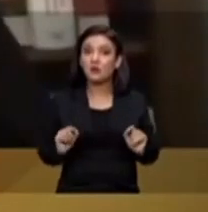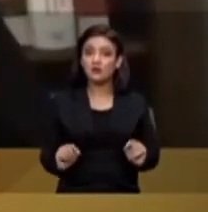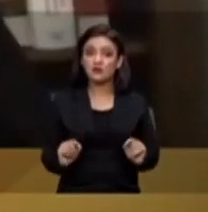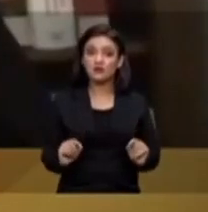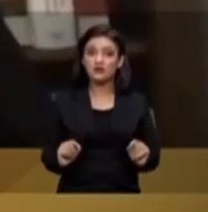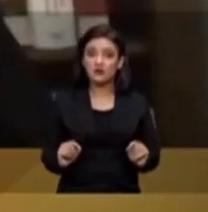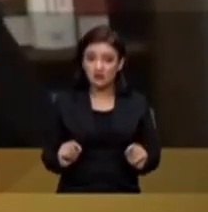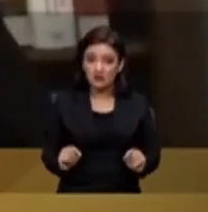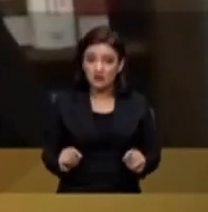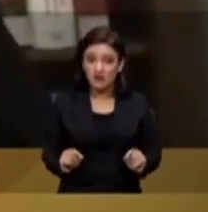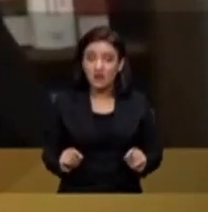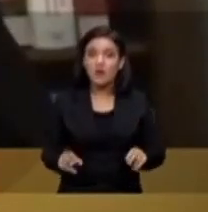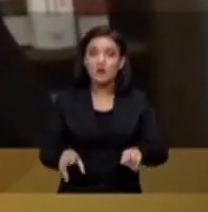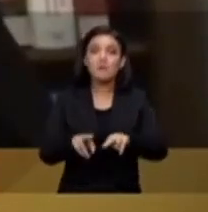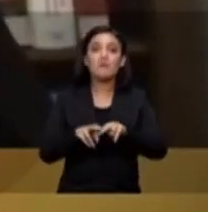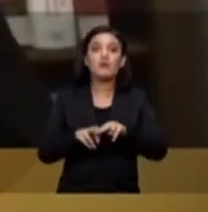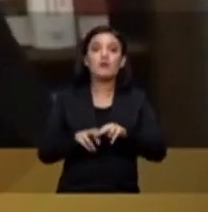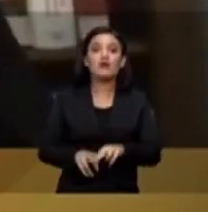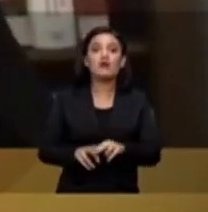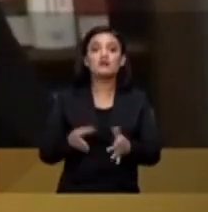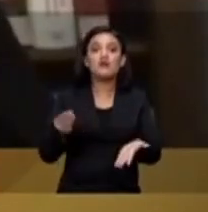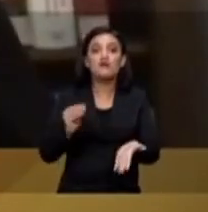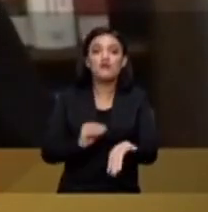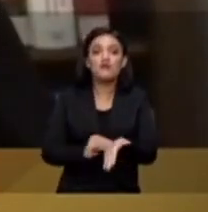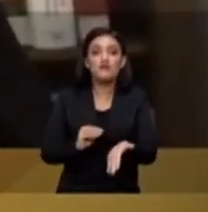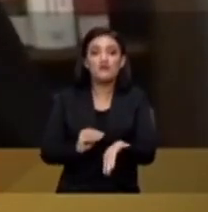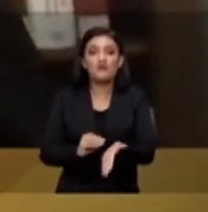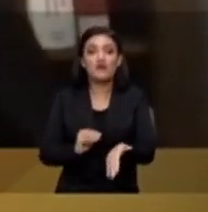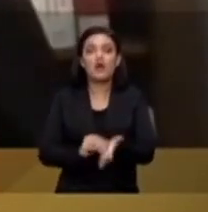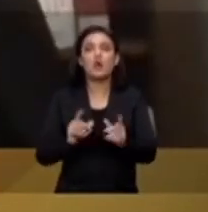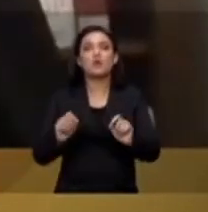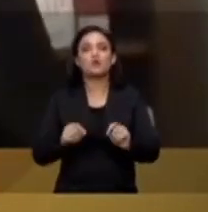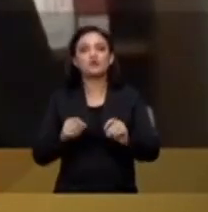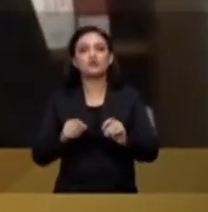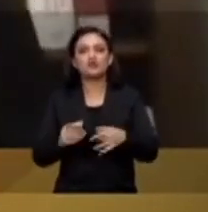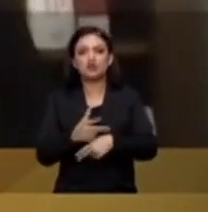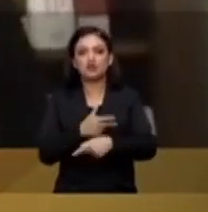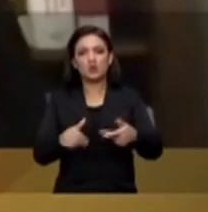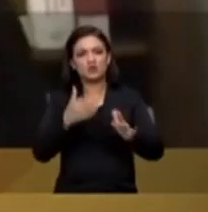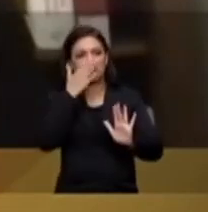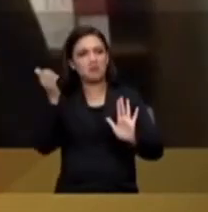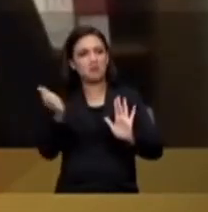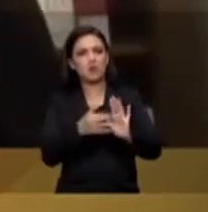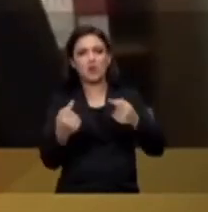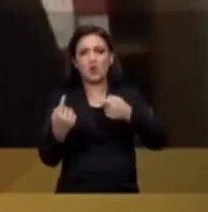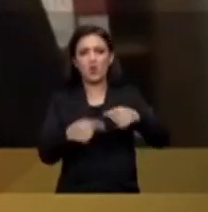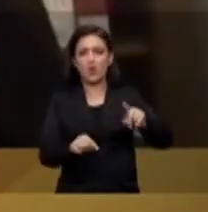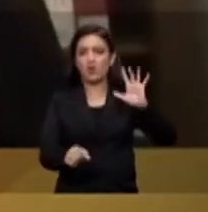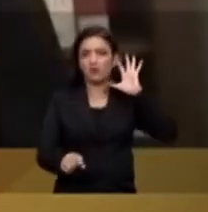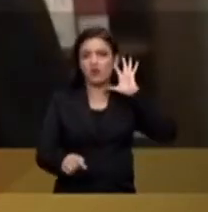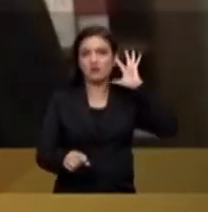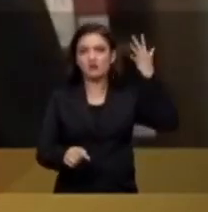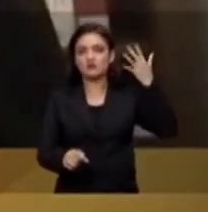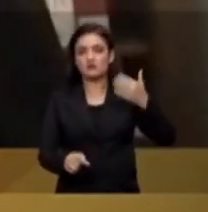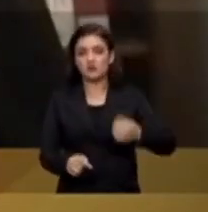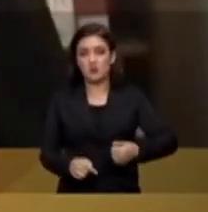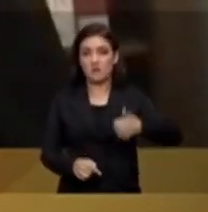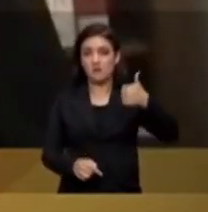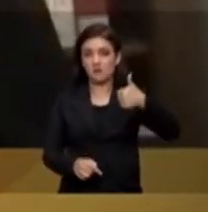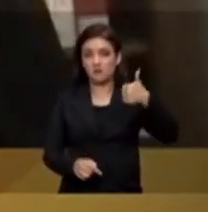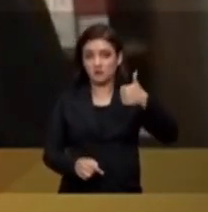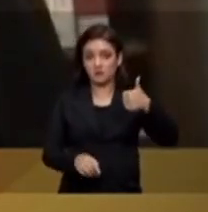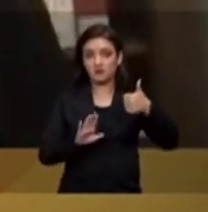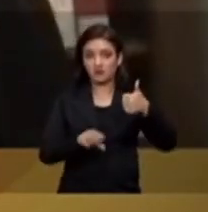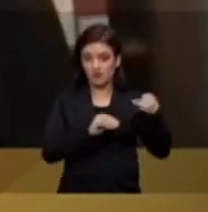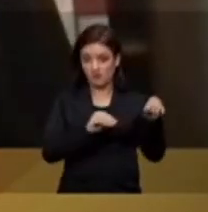consumativa, em razão da ausência de impugnação do parquê contra a revogação da primeira afetação